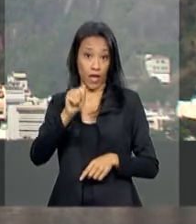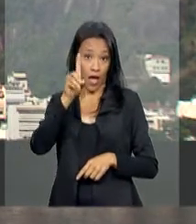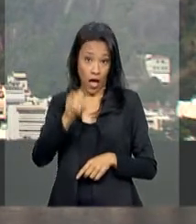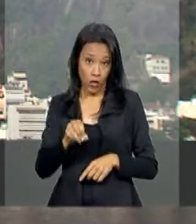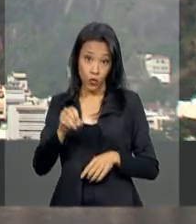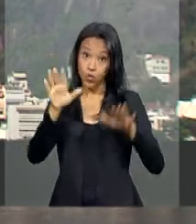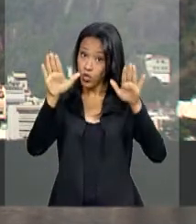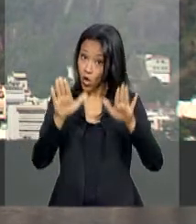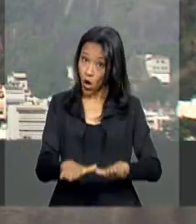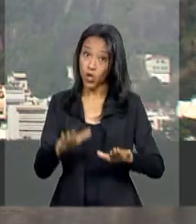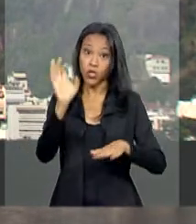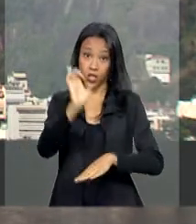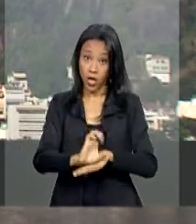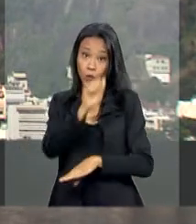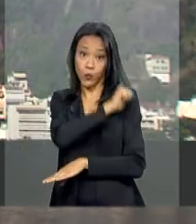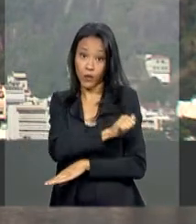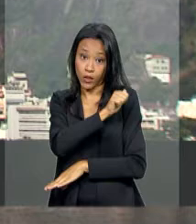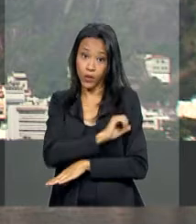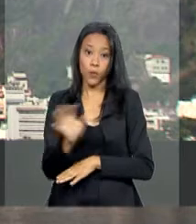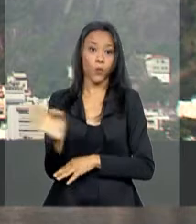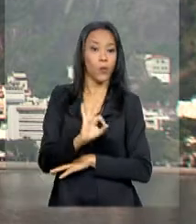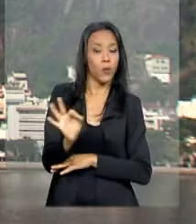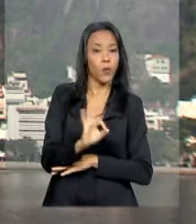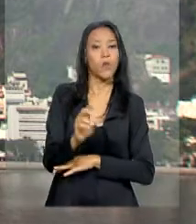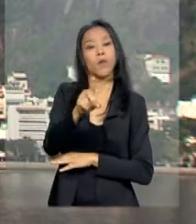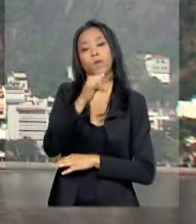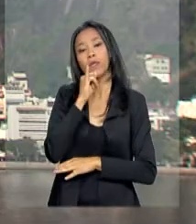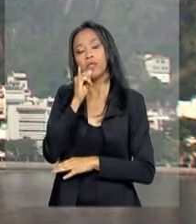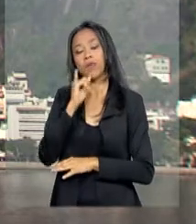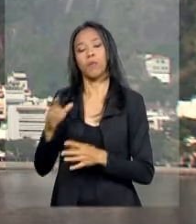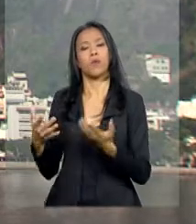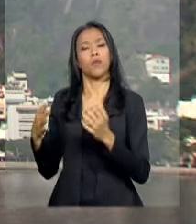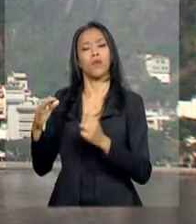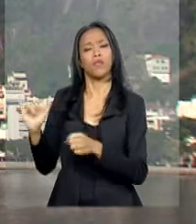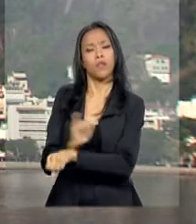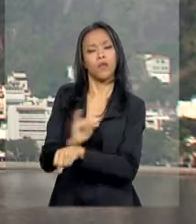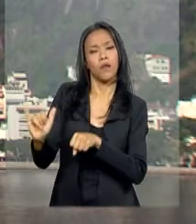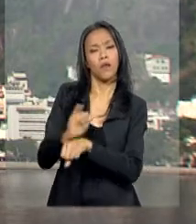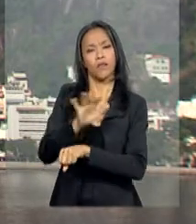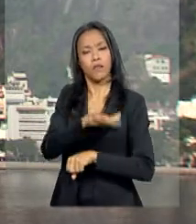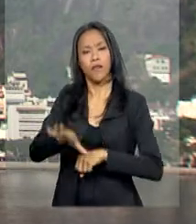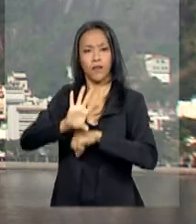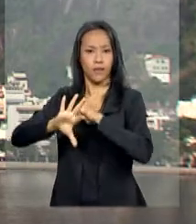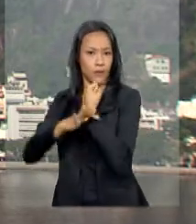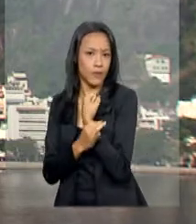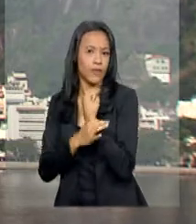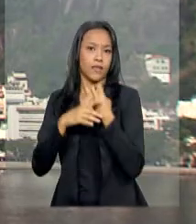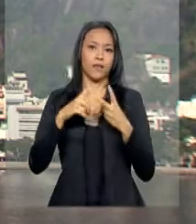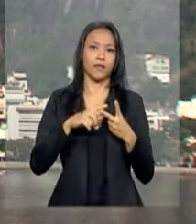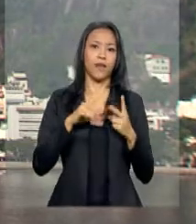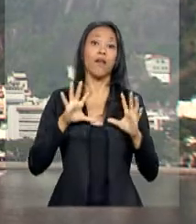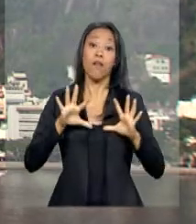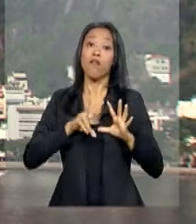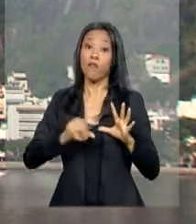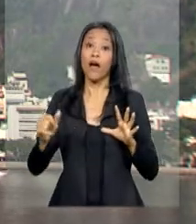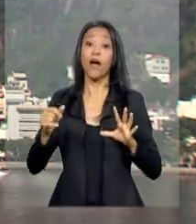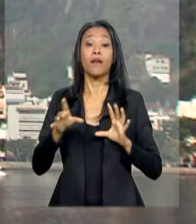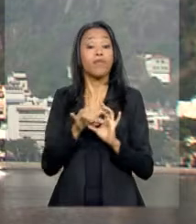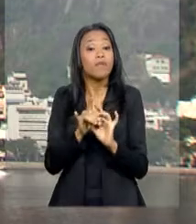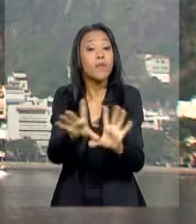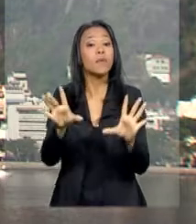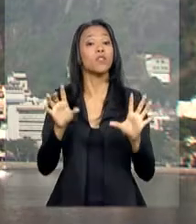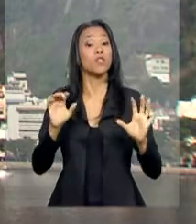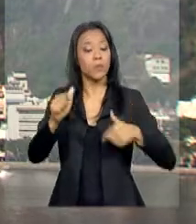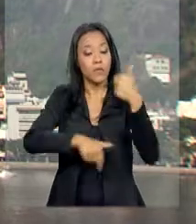Medidas como a criação do Sistema Único de Segurança Pública e do próprio Ministério da Segurança Pública vão permitir uma atuação